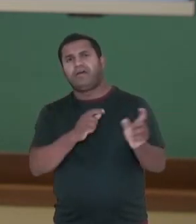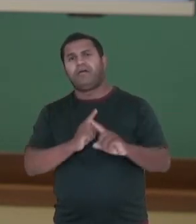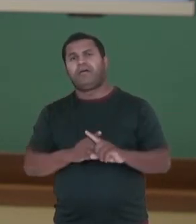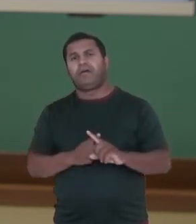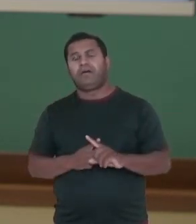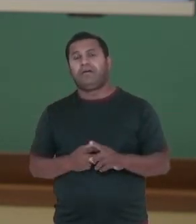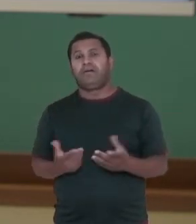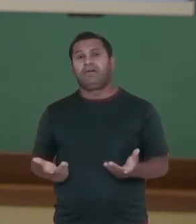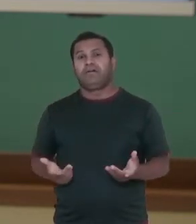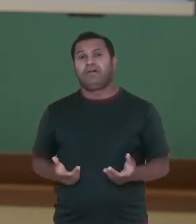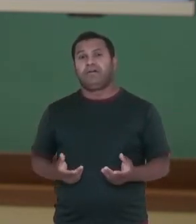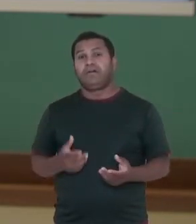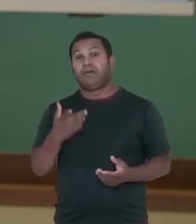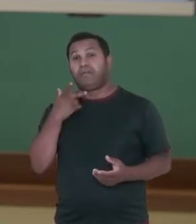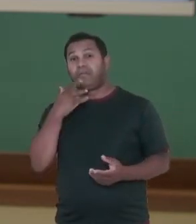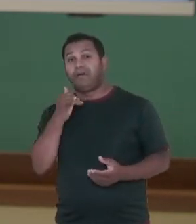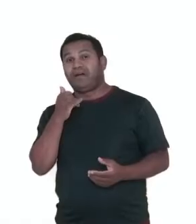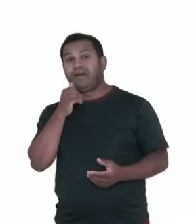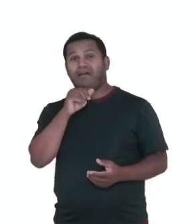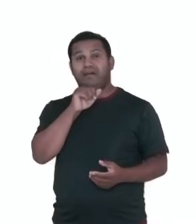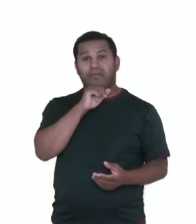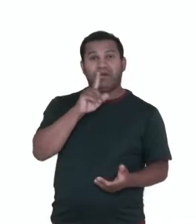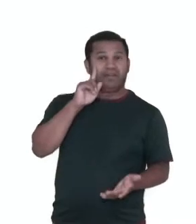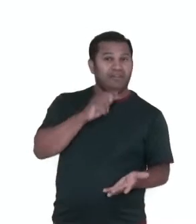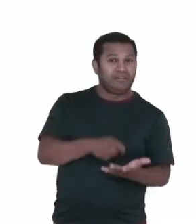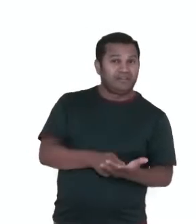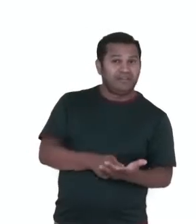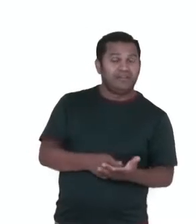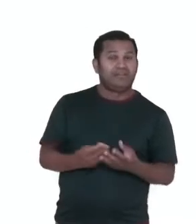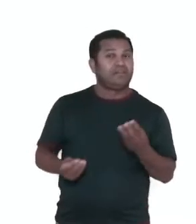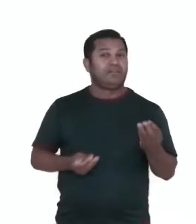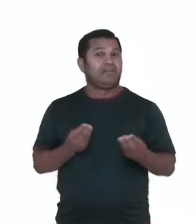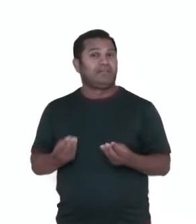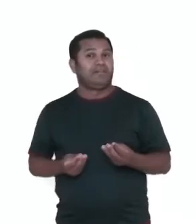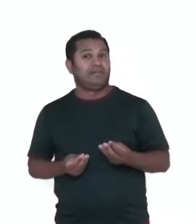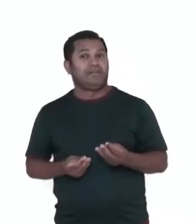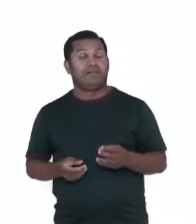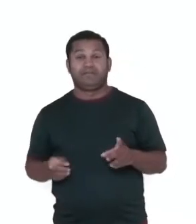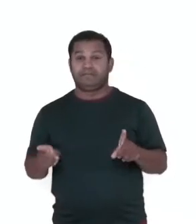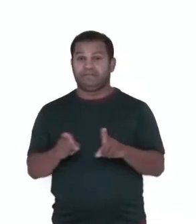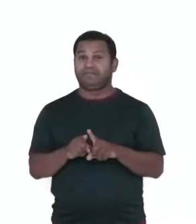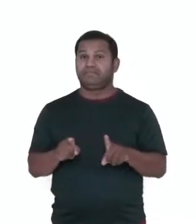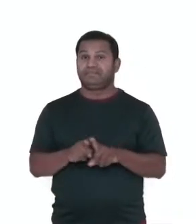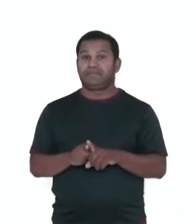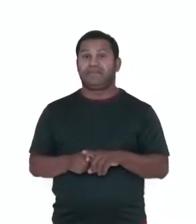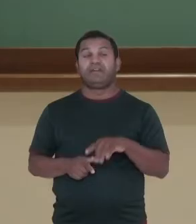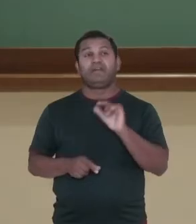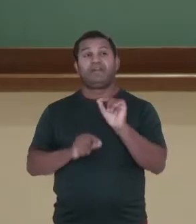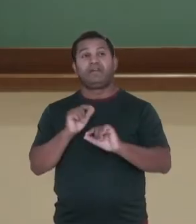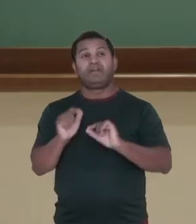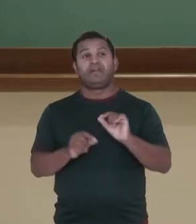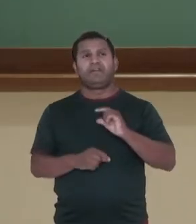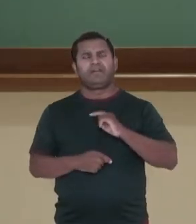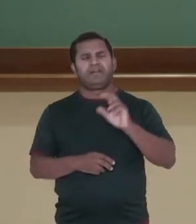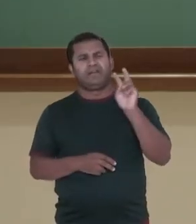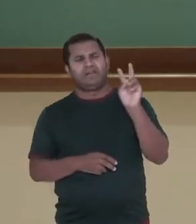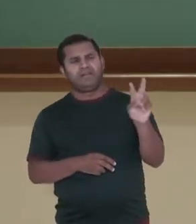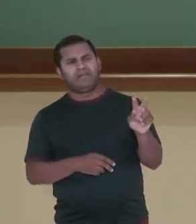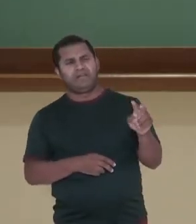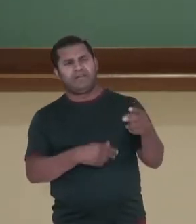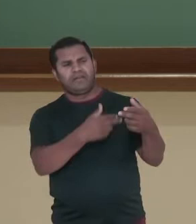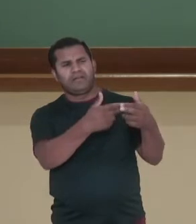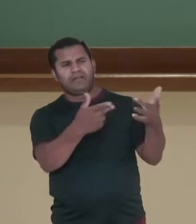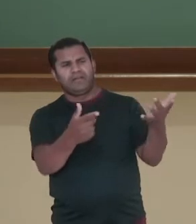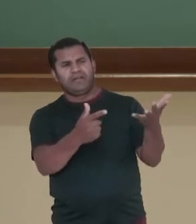é a eliminação dos indivíduos inadequados para que eles não tenham filhos. Então, digamos que eu acho que essa característica não é